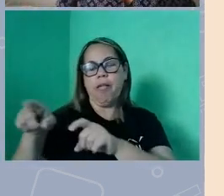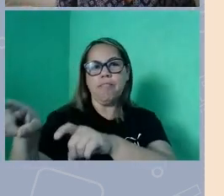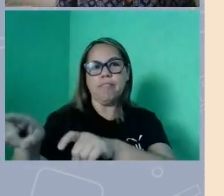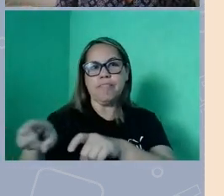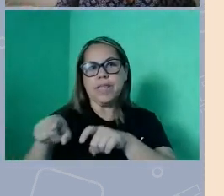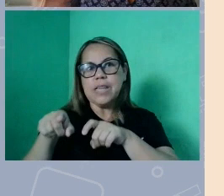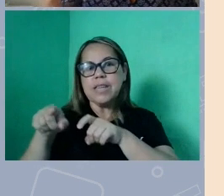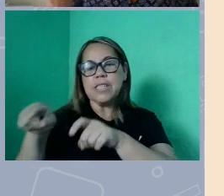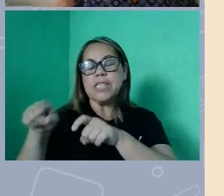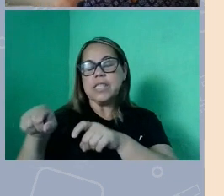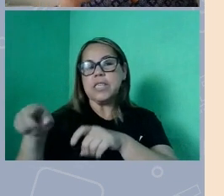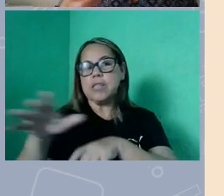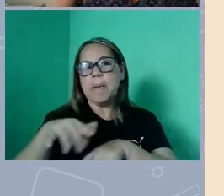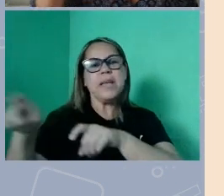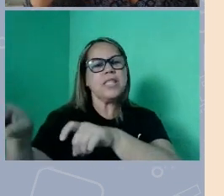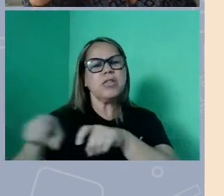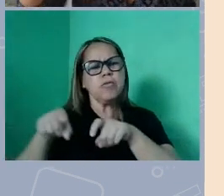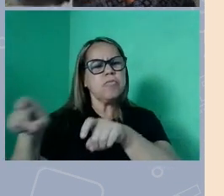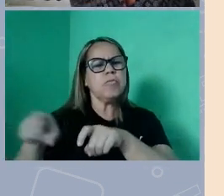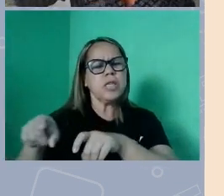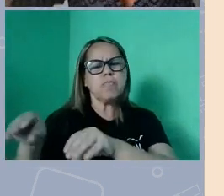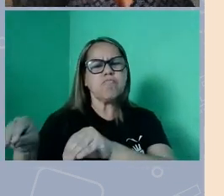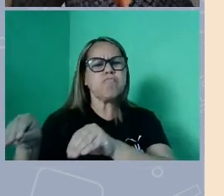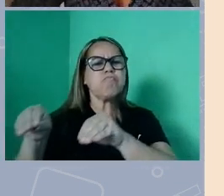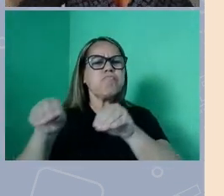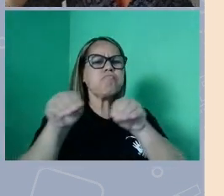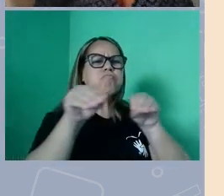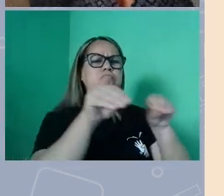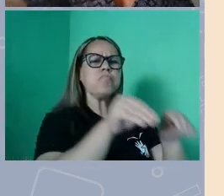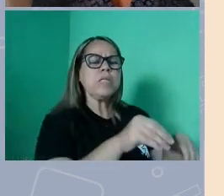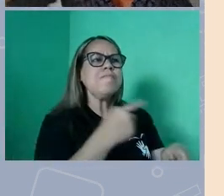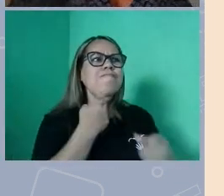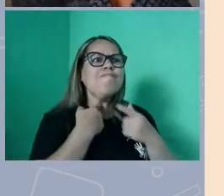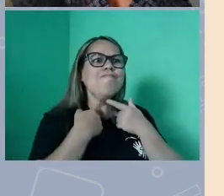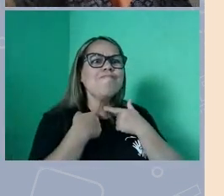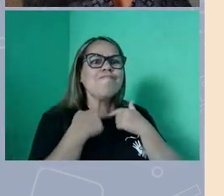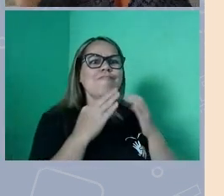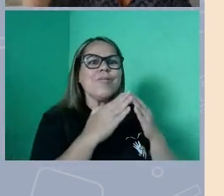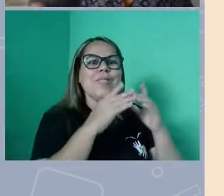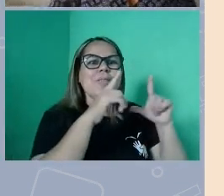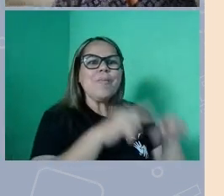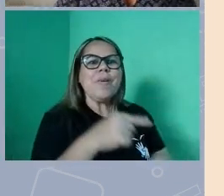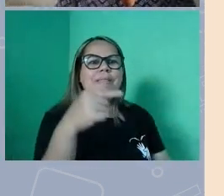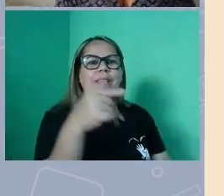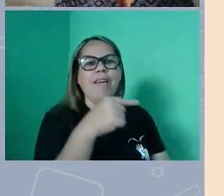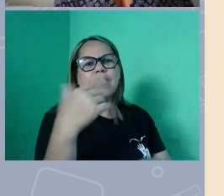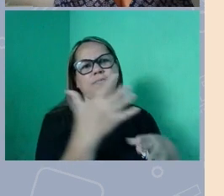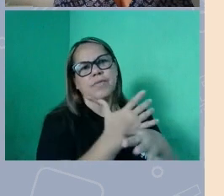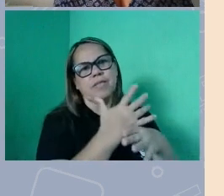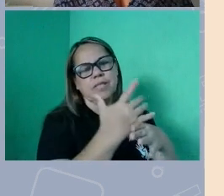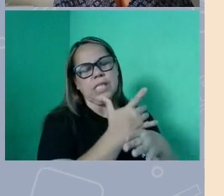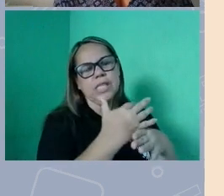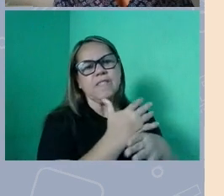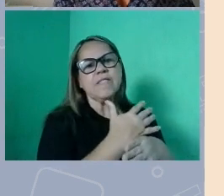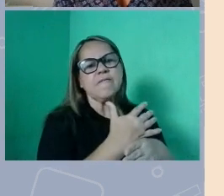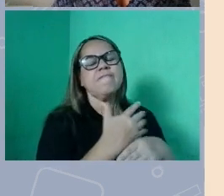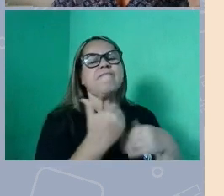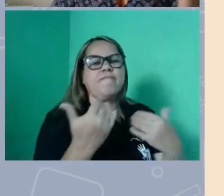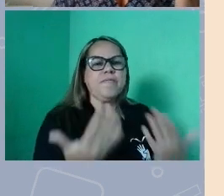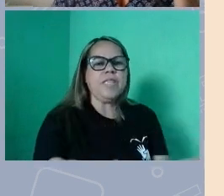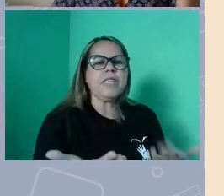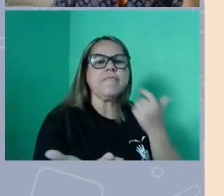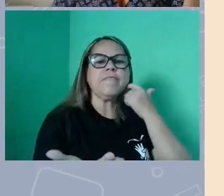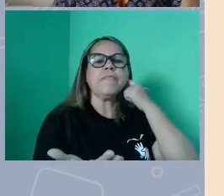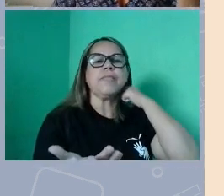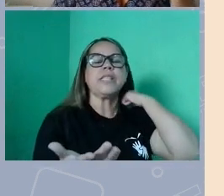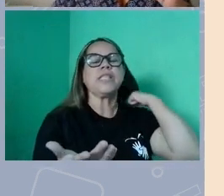com a perspectiva de se fixar de morar de fixar residência nas cidades então